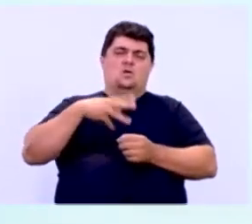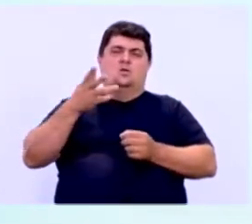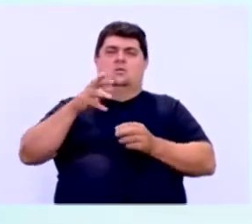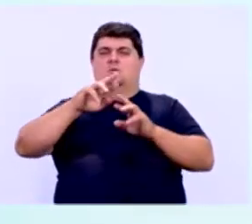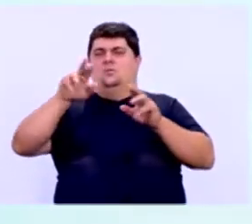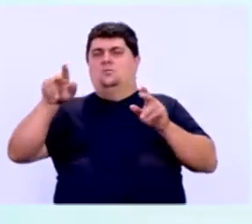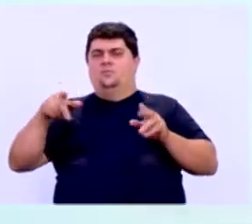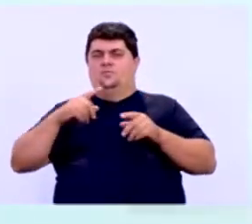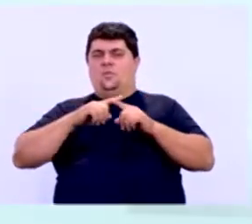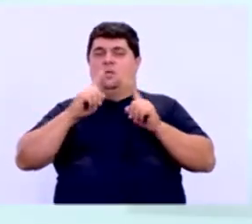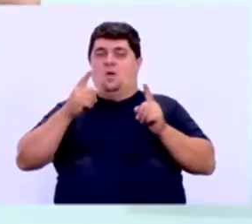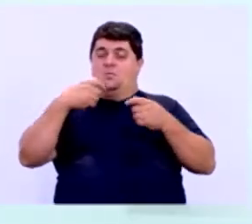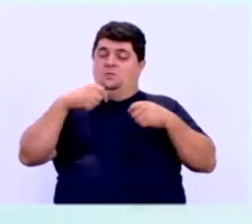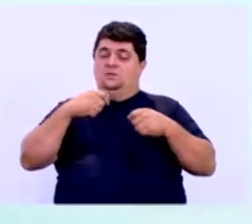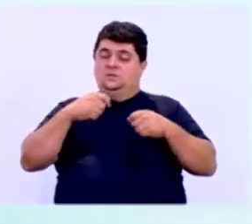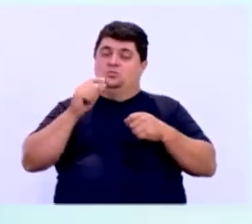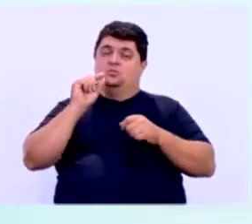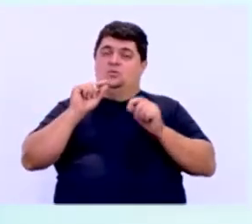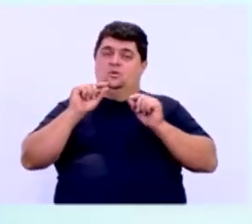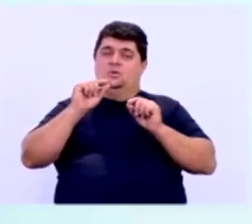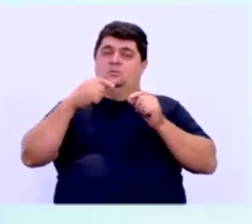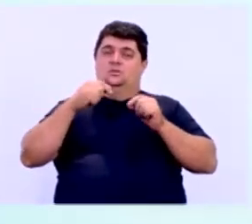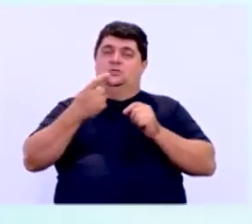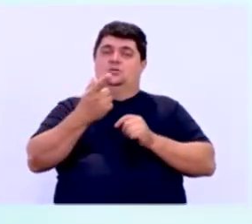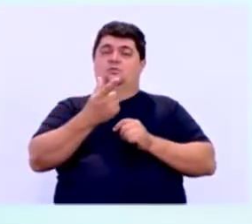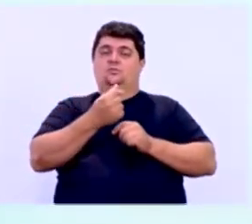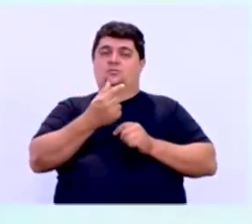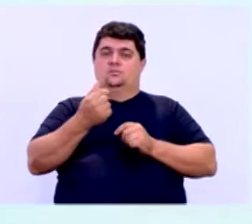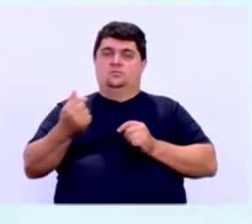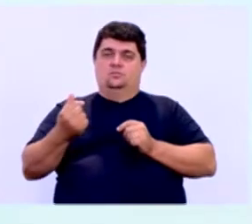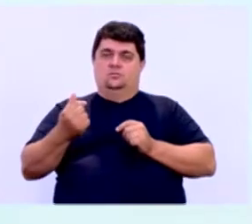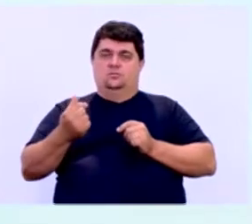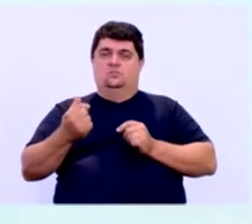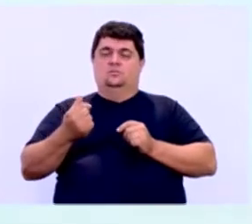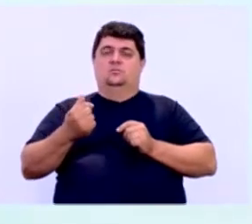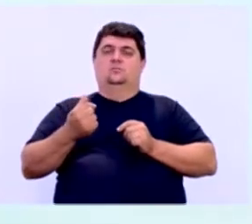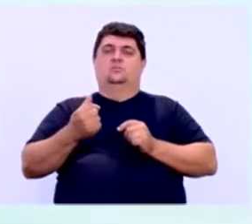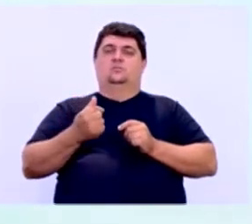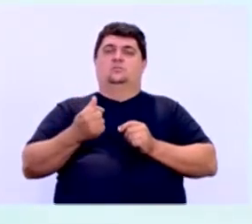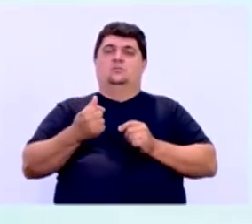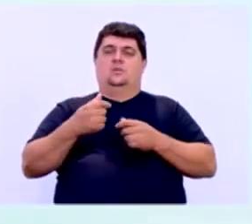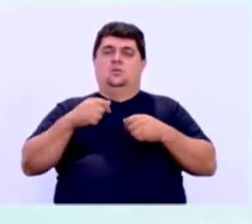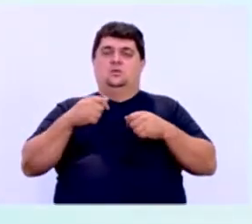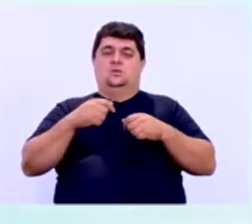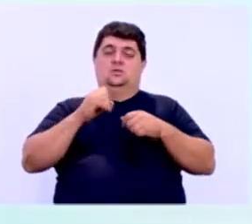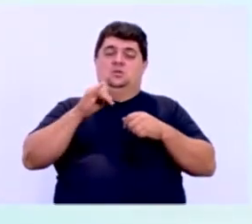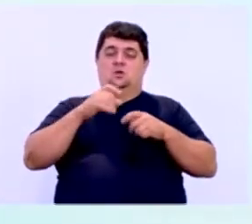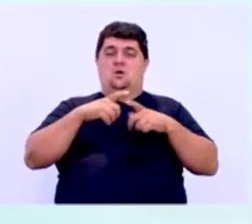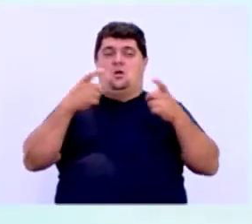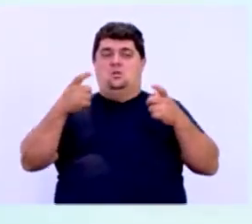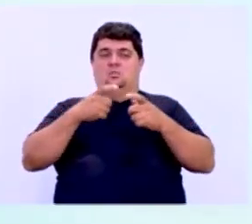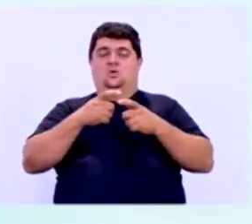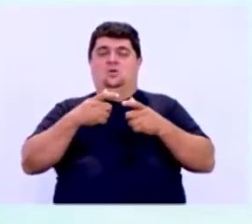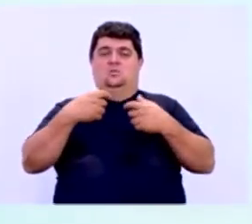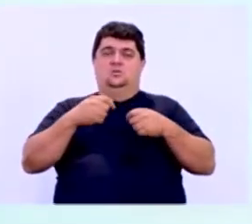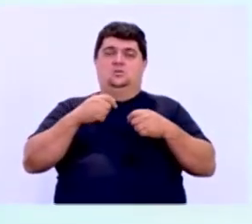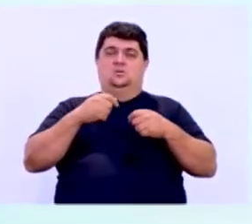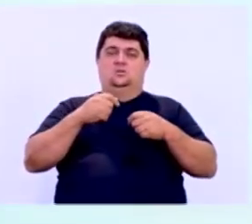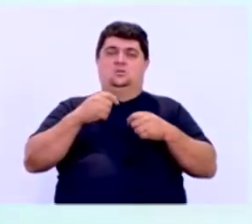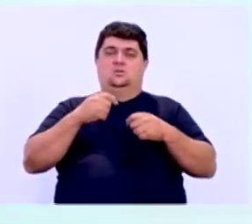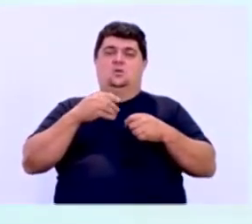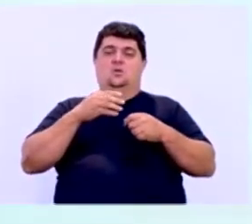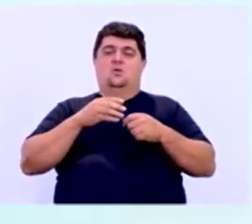poder fazer a expansão da minha empresa, eu preciso em algum momento, né, dependendo do porte da minha organização,